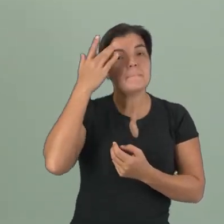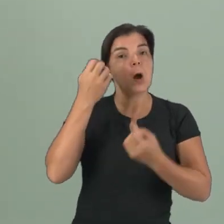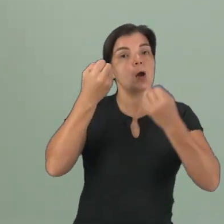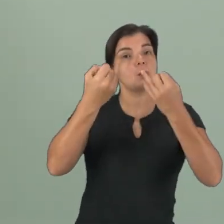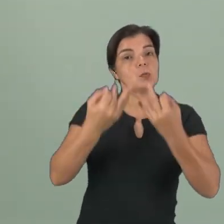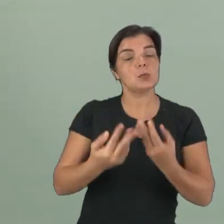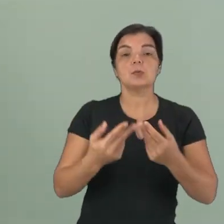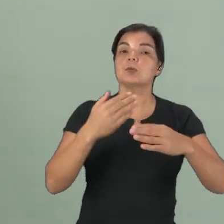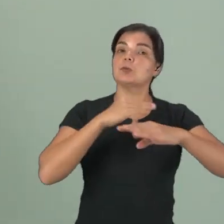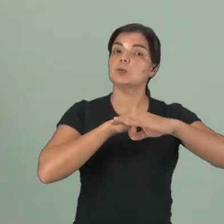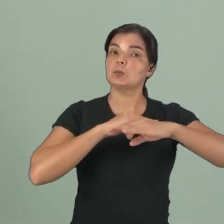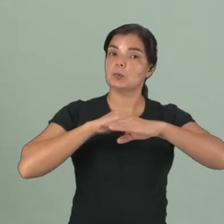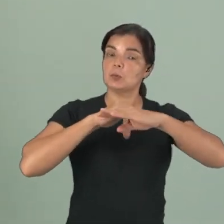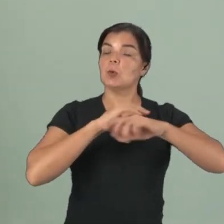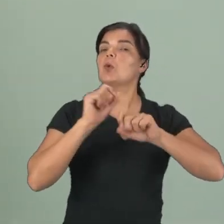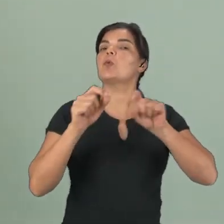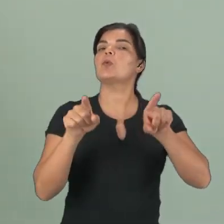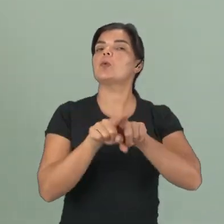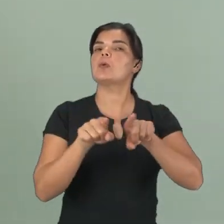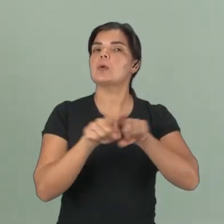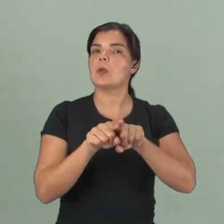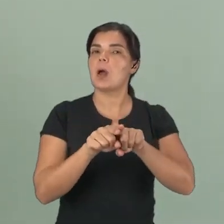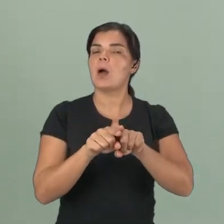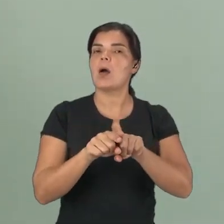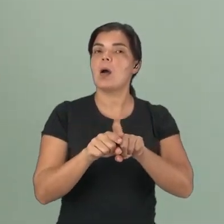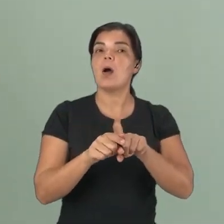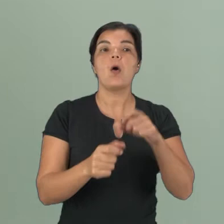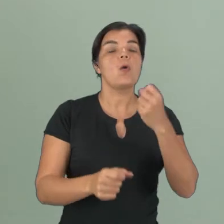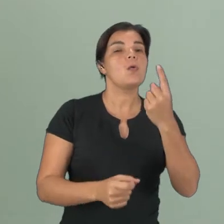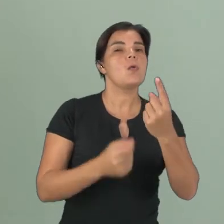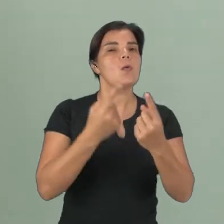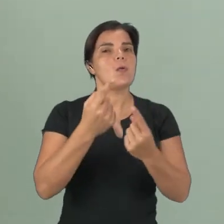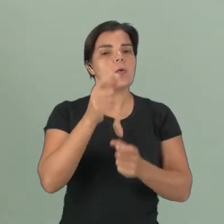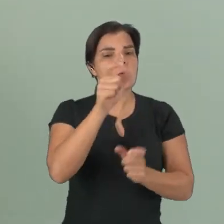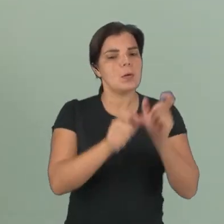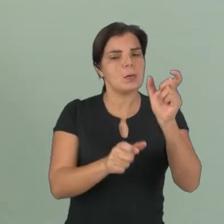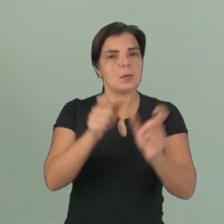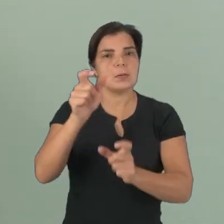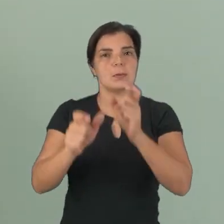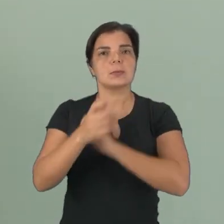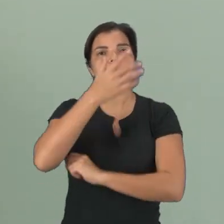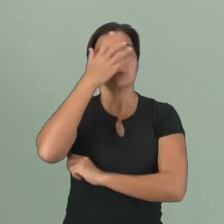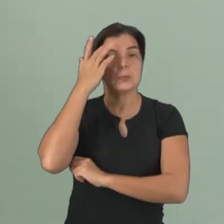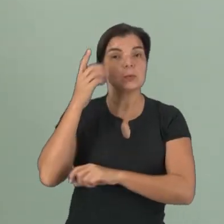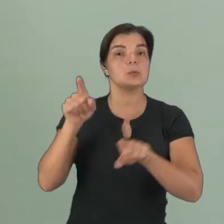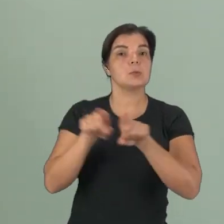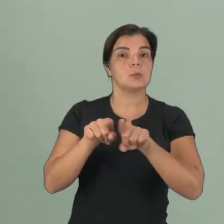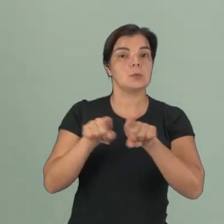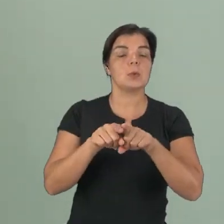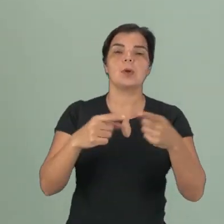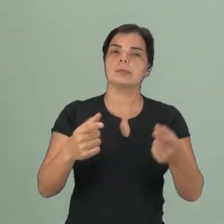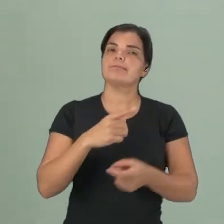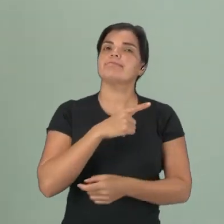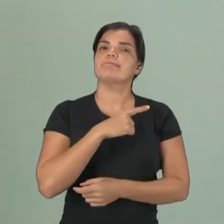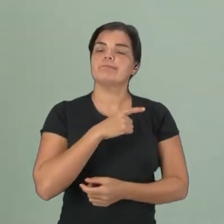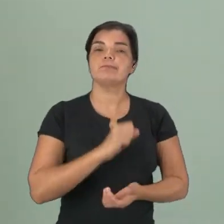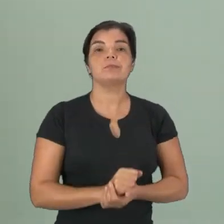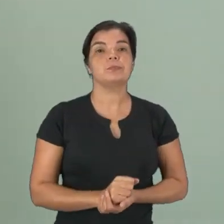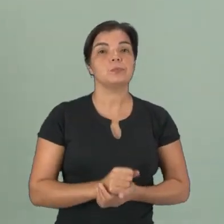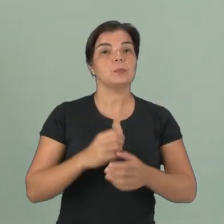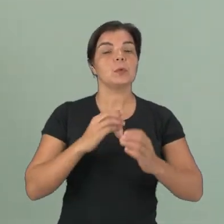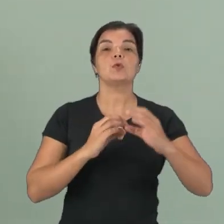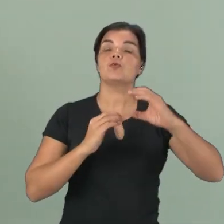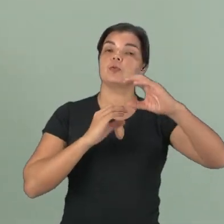de igualdade ele tem que ser levado em conta também as particularidades de cada pessoa, de cada indivíduo. E é aí que a gente tem o conceito